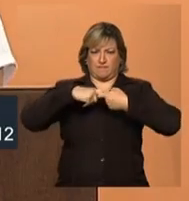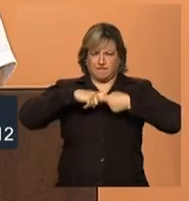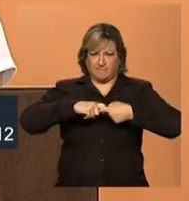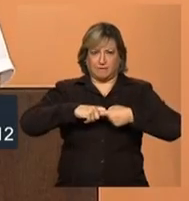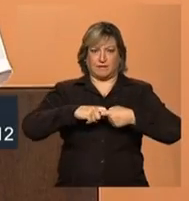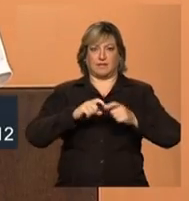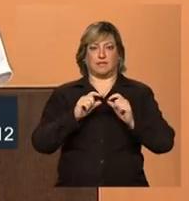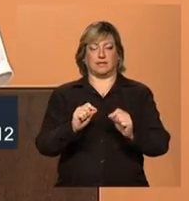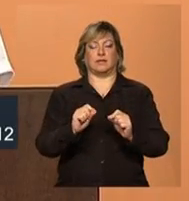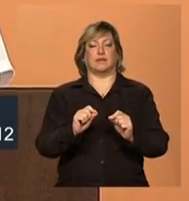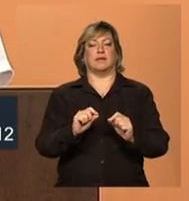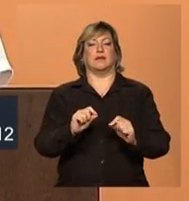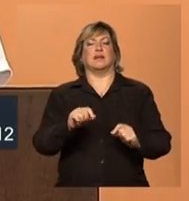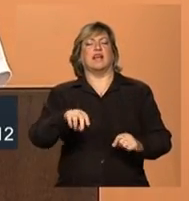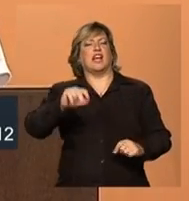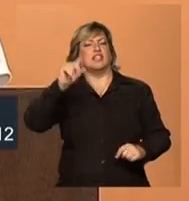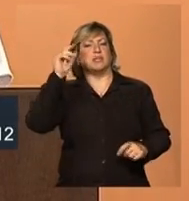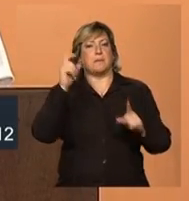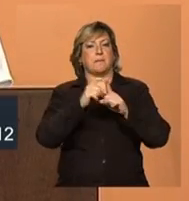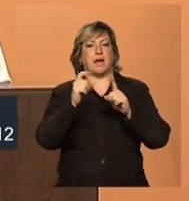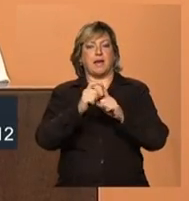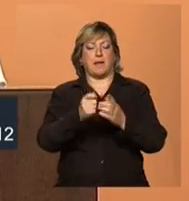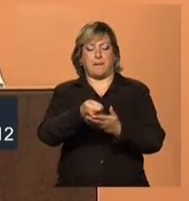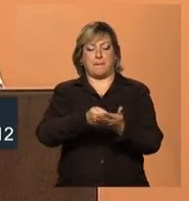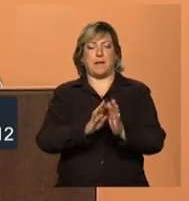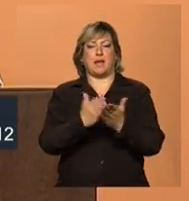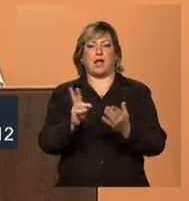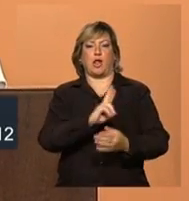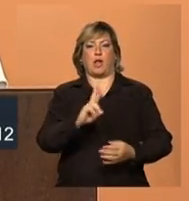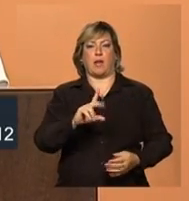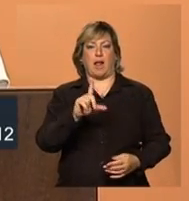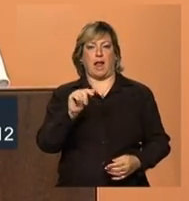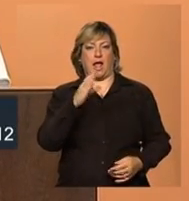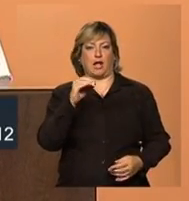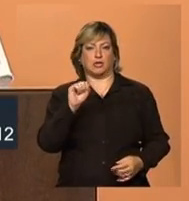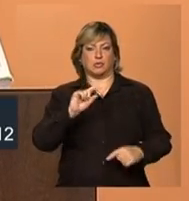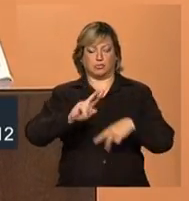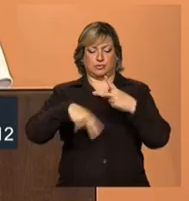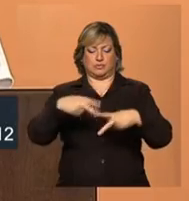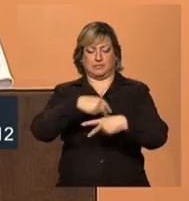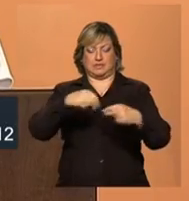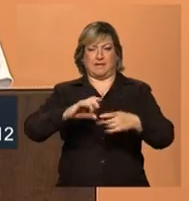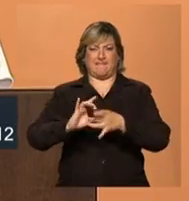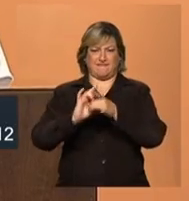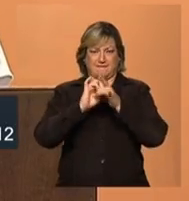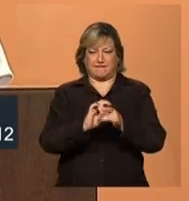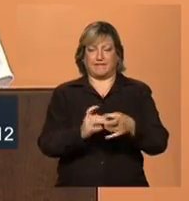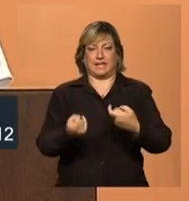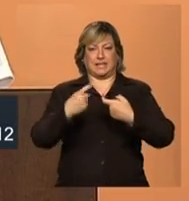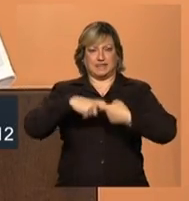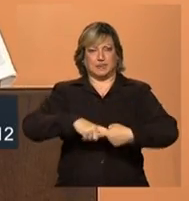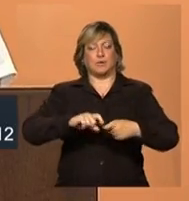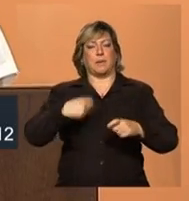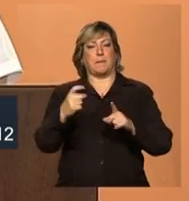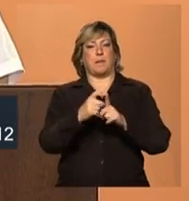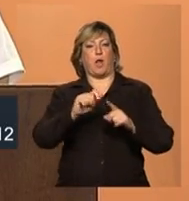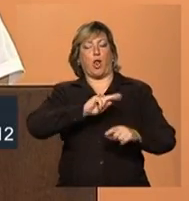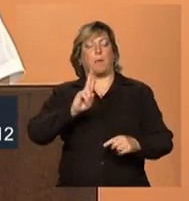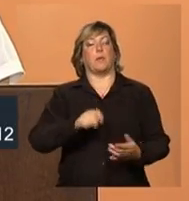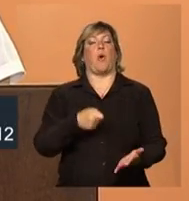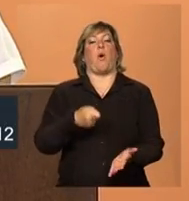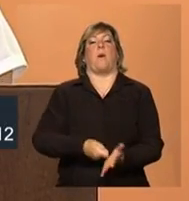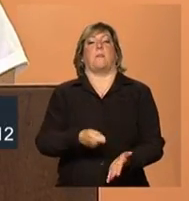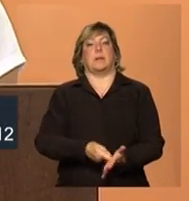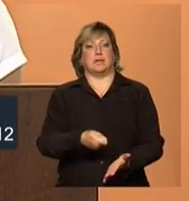termo antigo, vem do Antigo Testamento, que significa laço, vínculo. E é derivado de uma palavra que significa